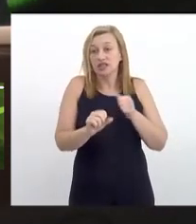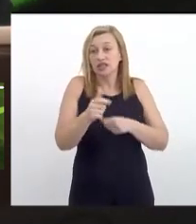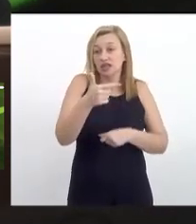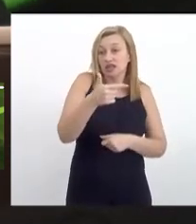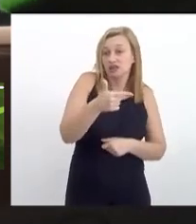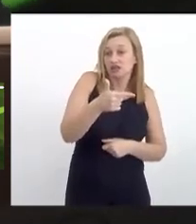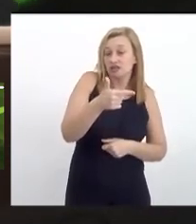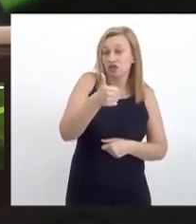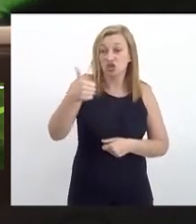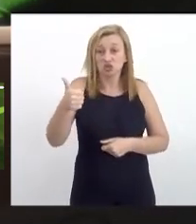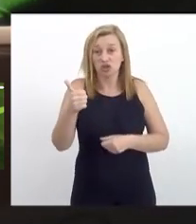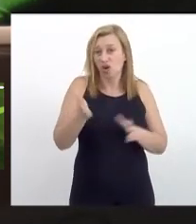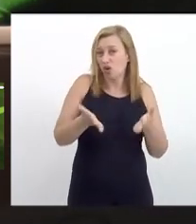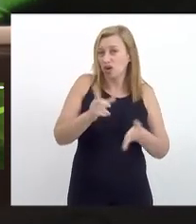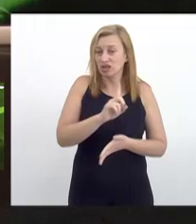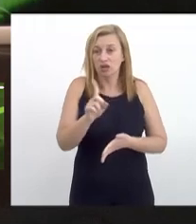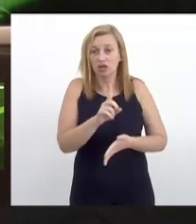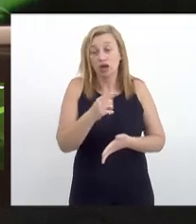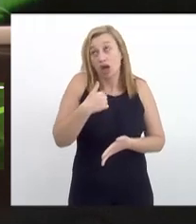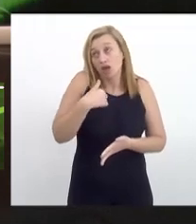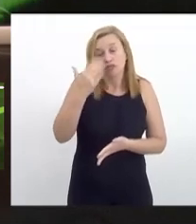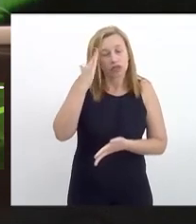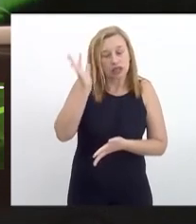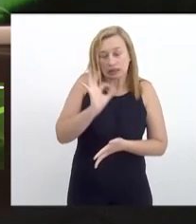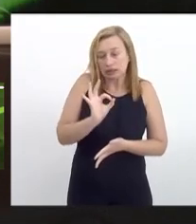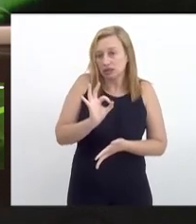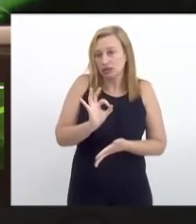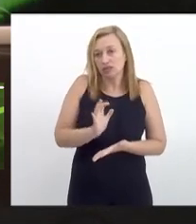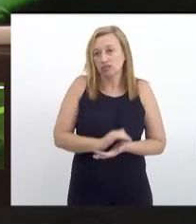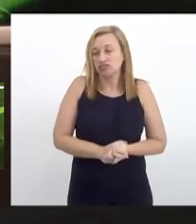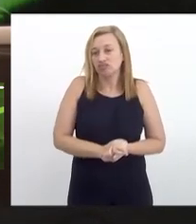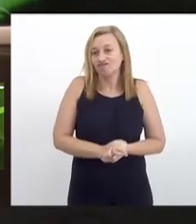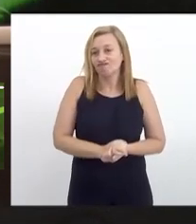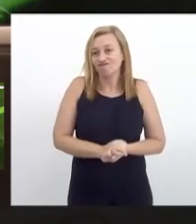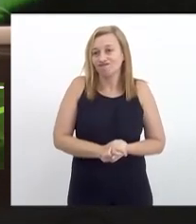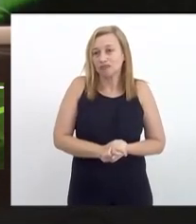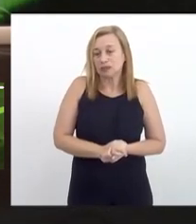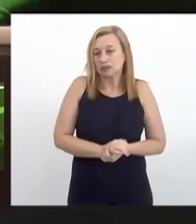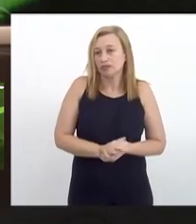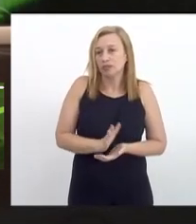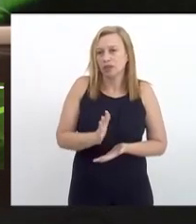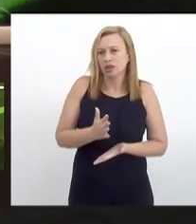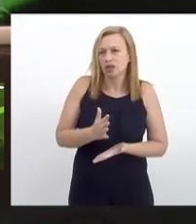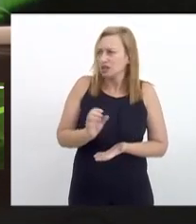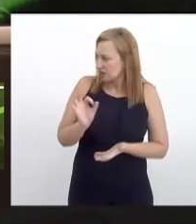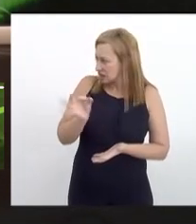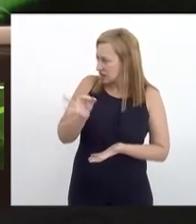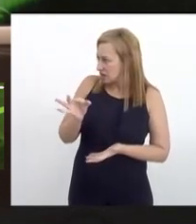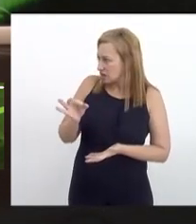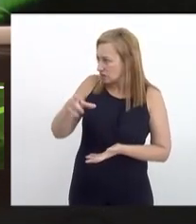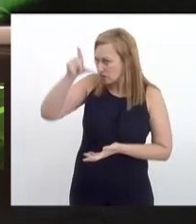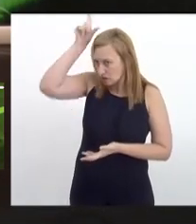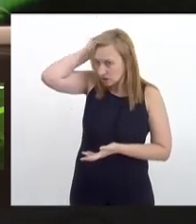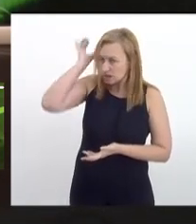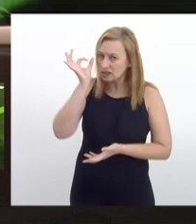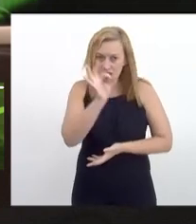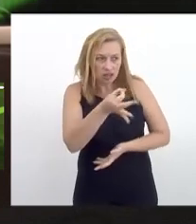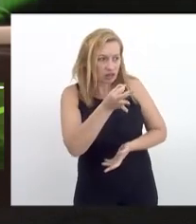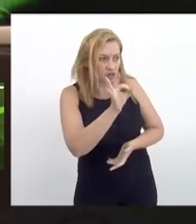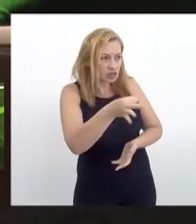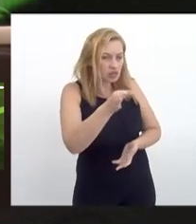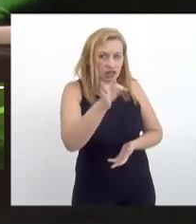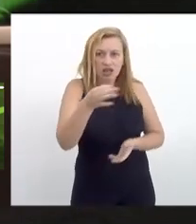diz que não então agora eu entendi que não então está certo Luiz não é isso ao fim não é isso